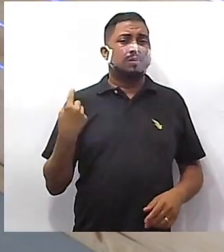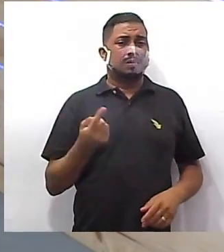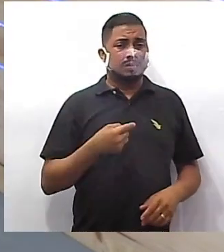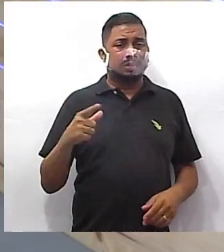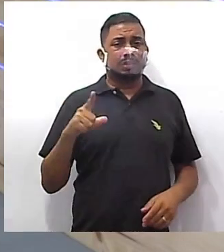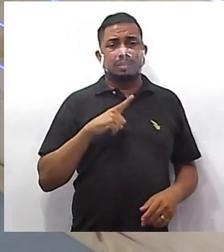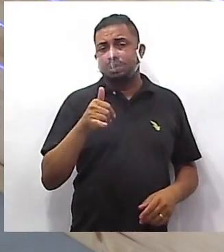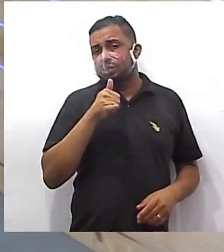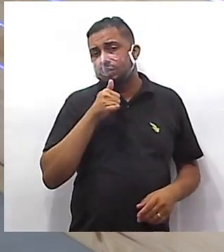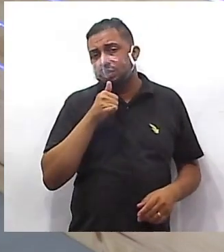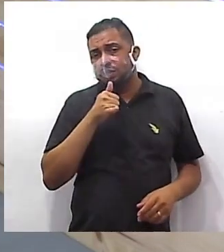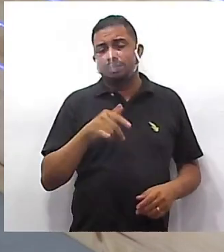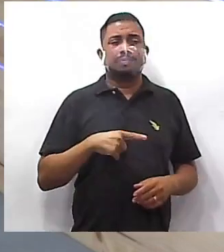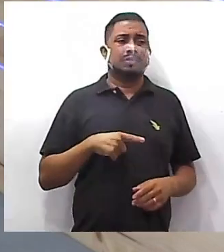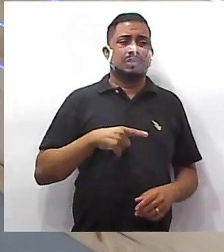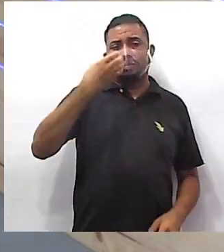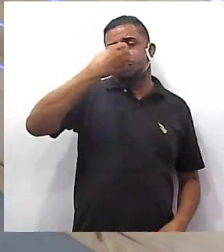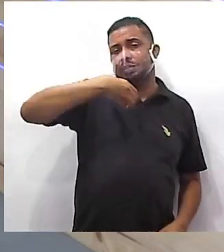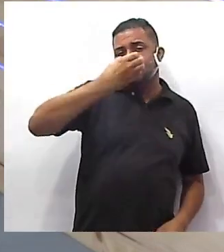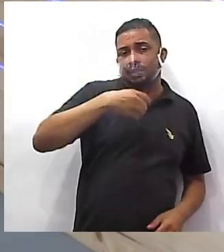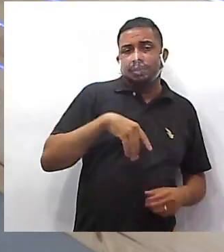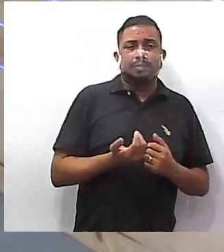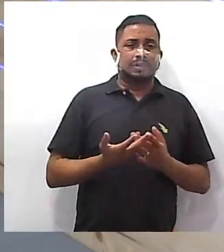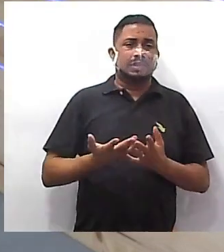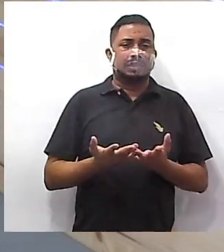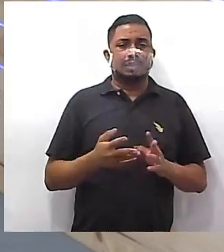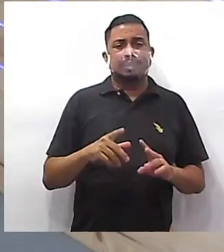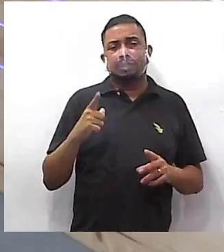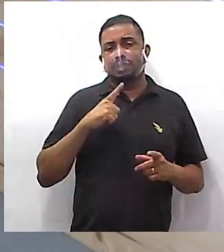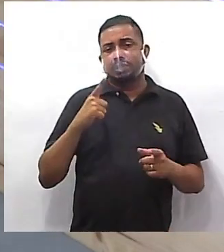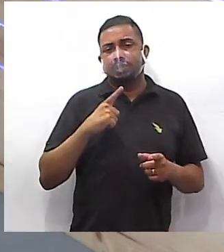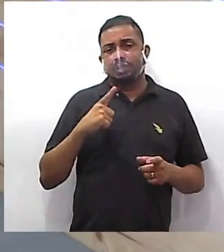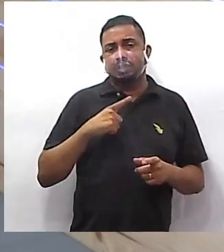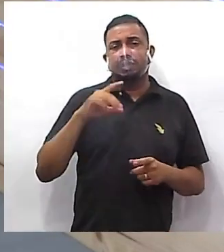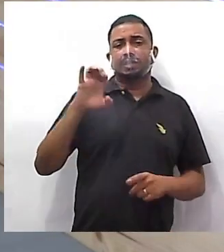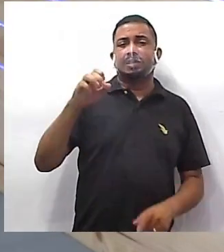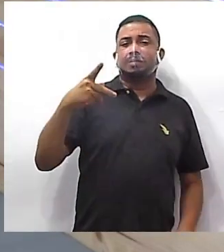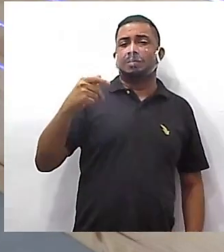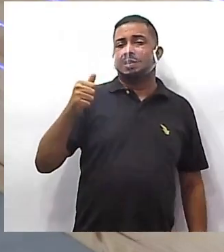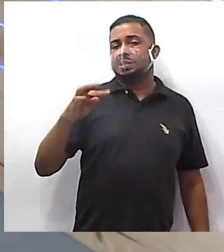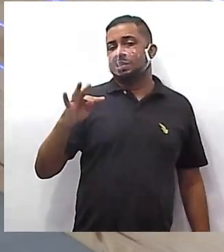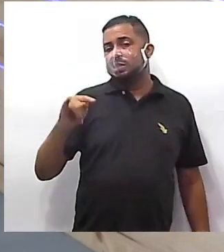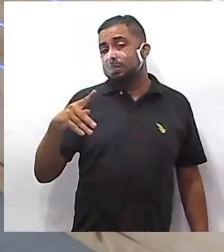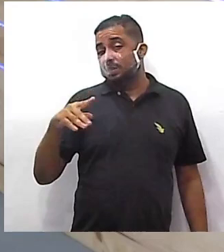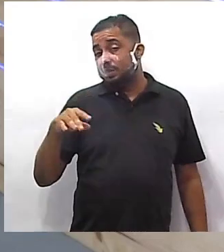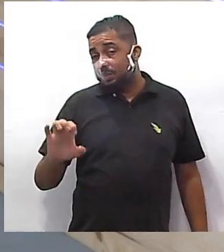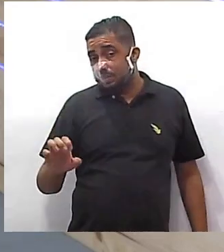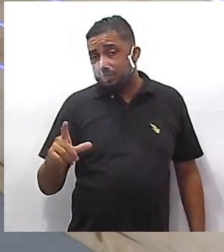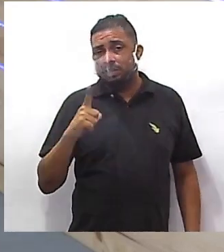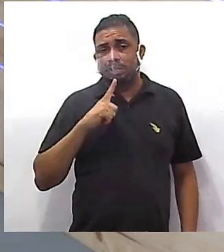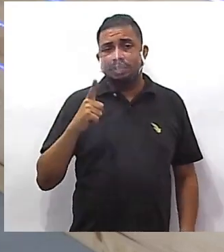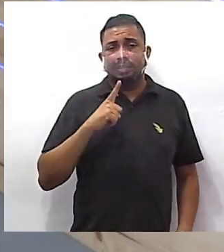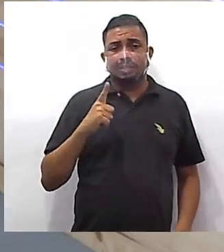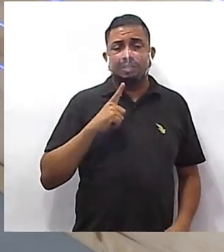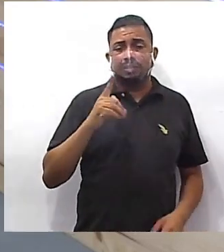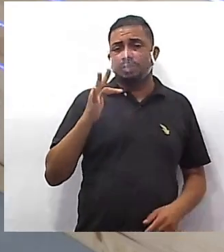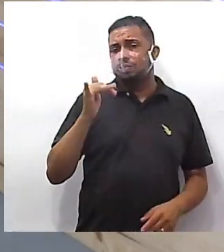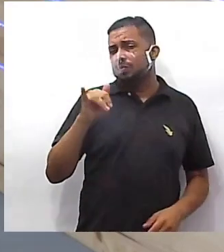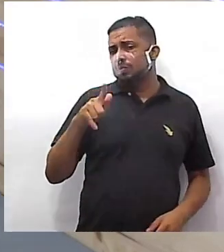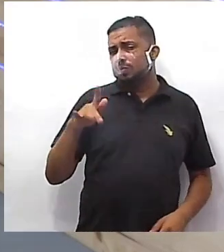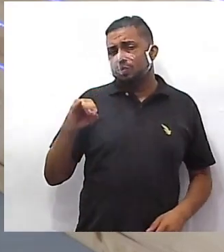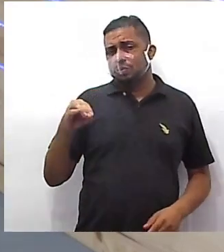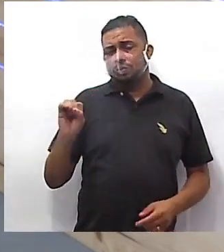por exemplo, o vírus da gripe, né? o vírus da hepatite, né? Nós temos fungos diversos,